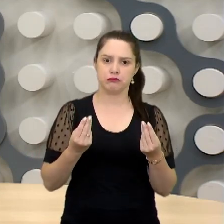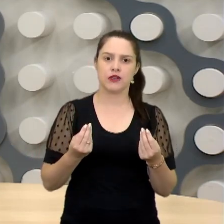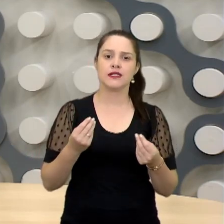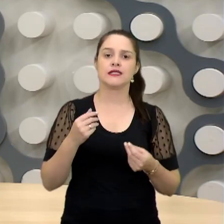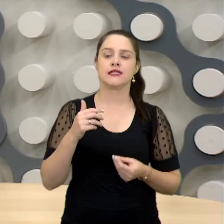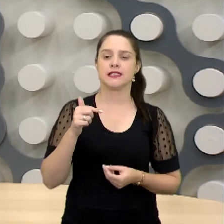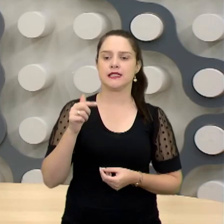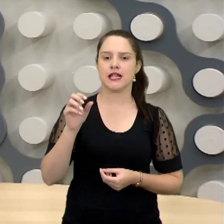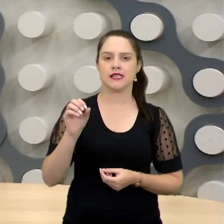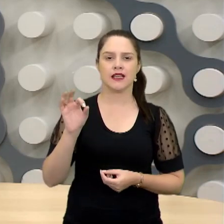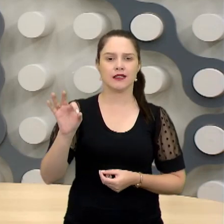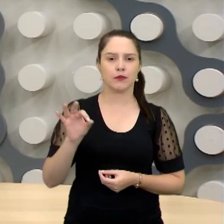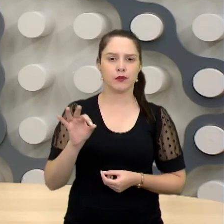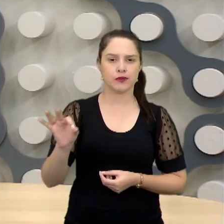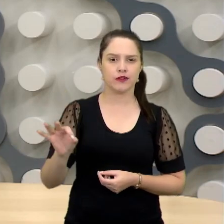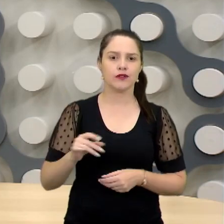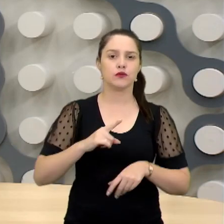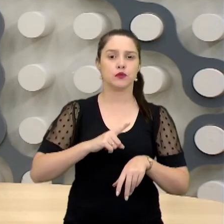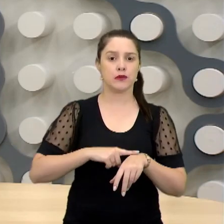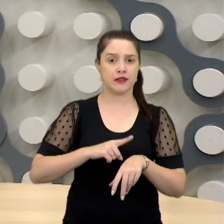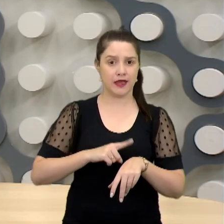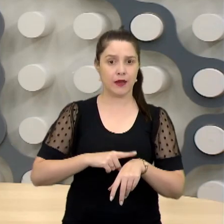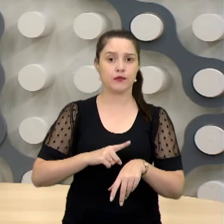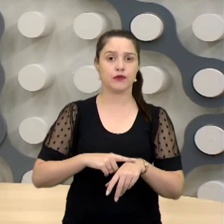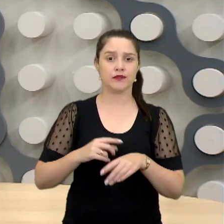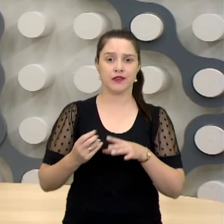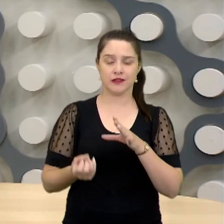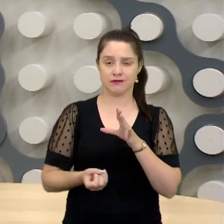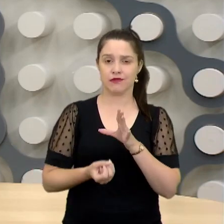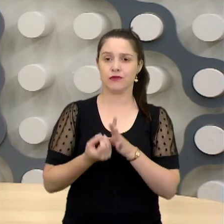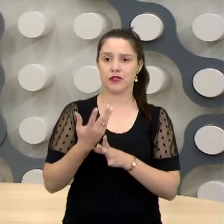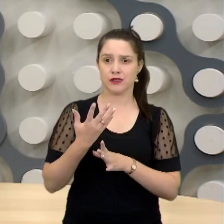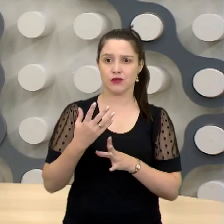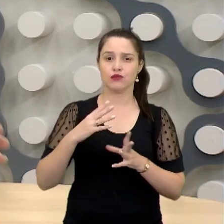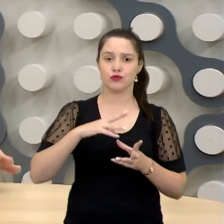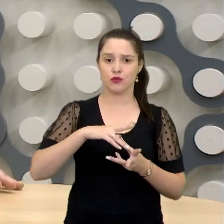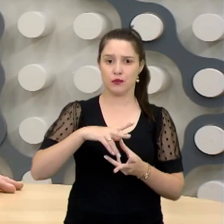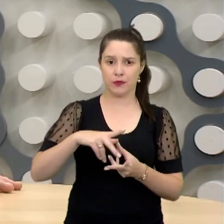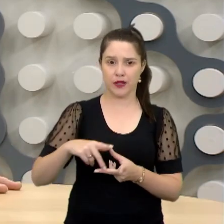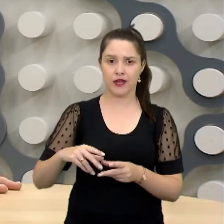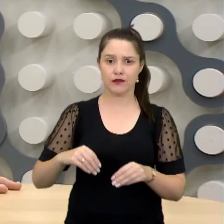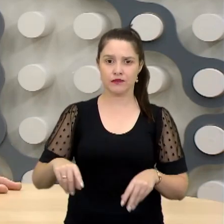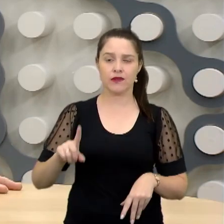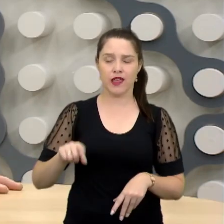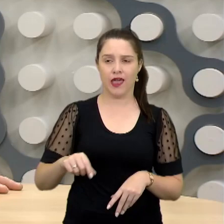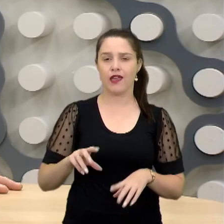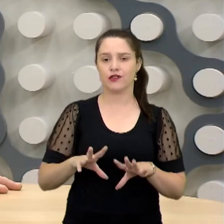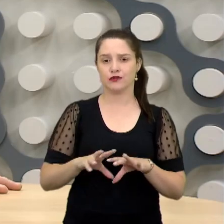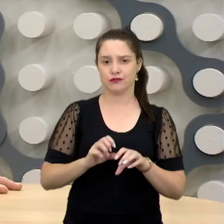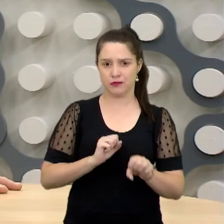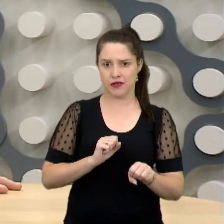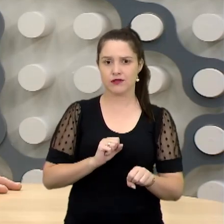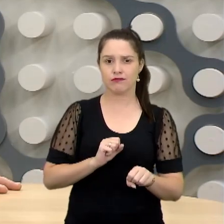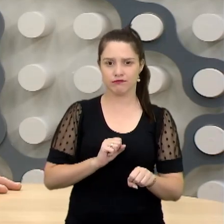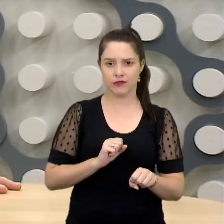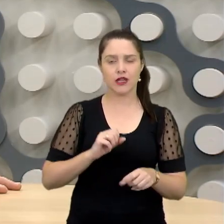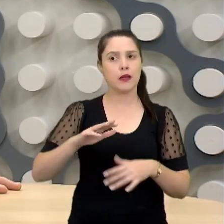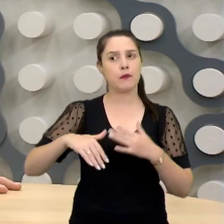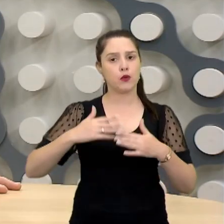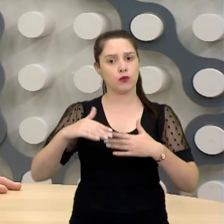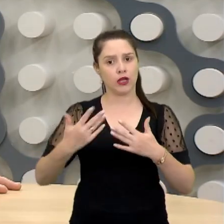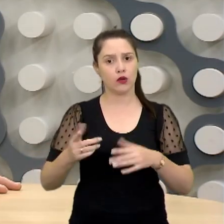90% do tempo aí da formação do nosso planeta foi mesmo de formação, E aí, com o passar do